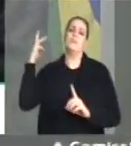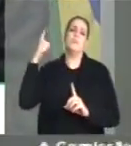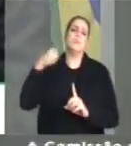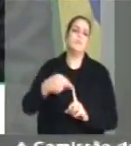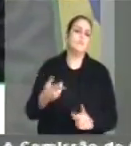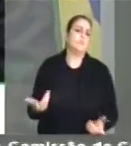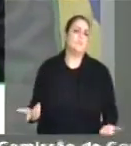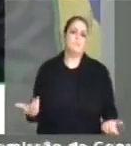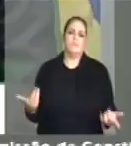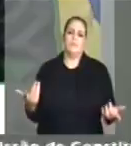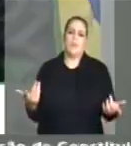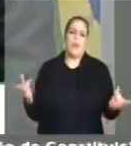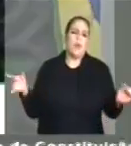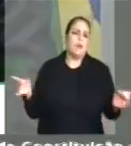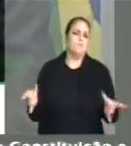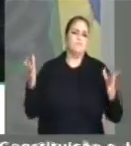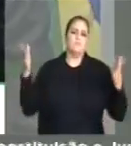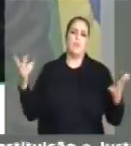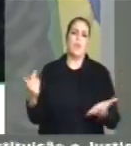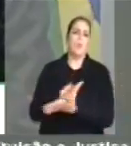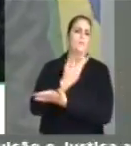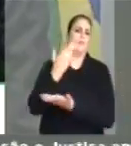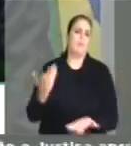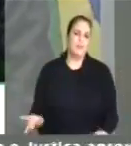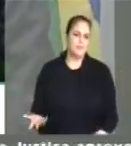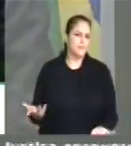exatamente dar a Ulisses